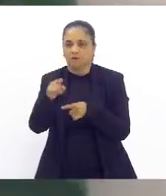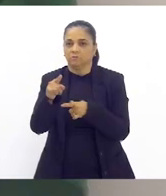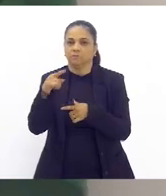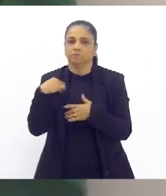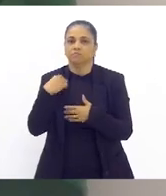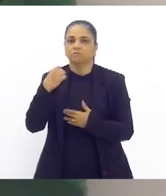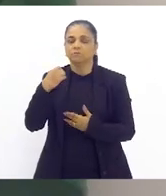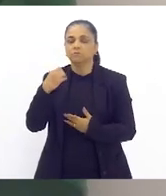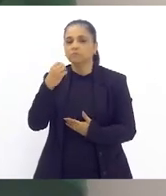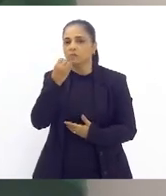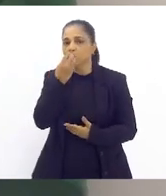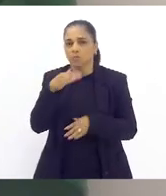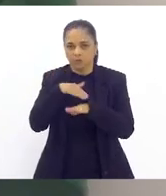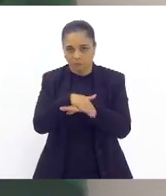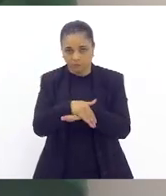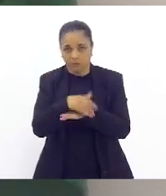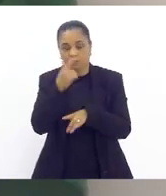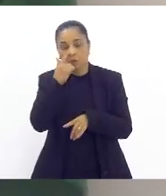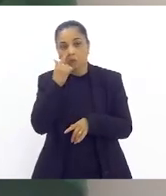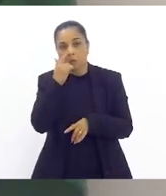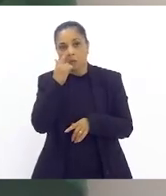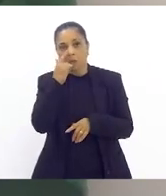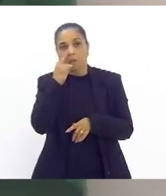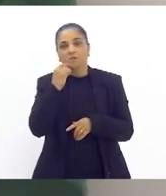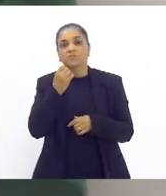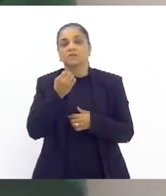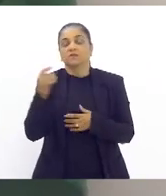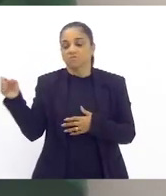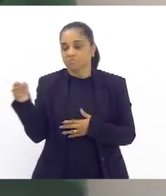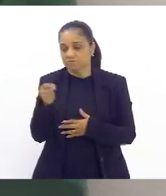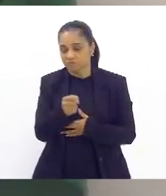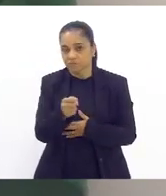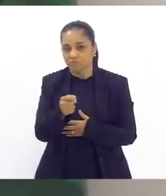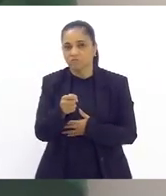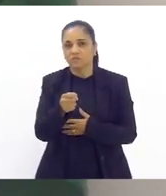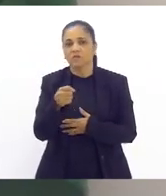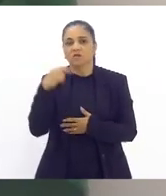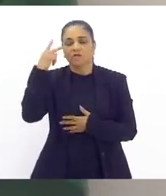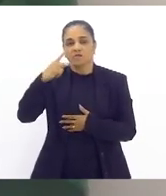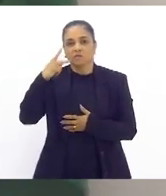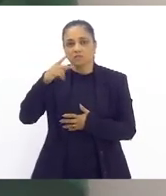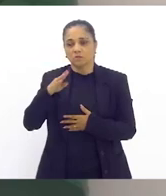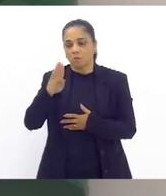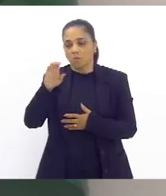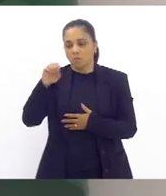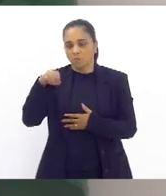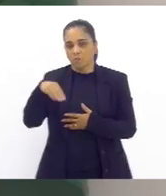gostaria de chamar para fazer o uso da palavra vereador de Bom Jardim